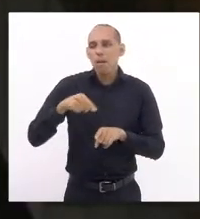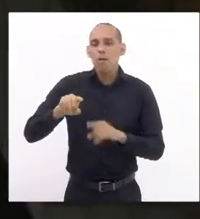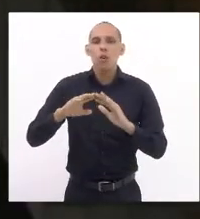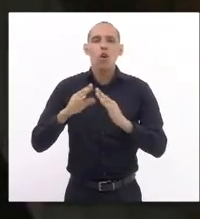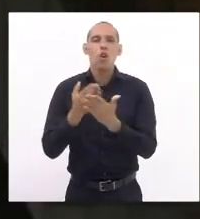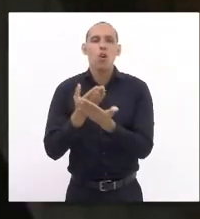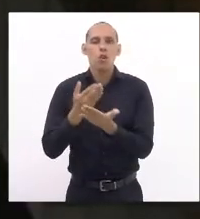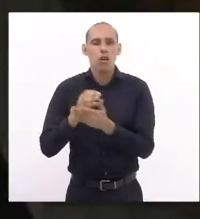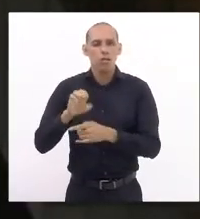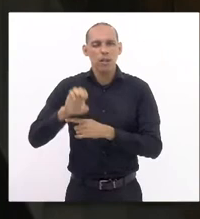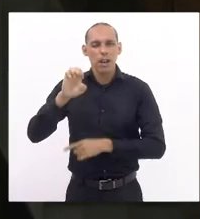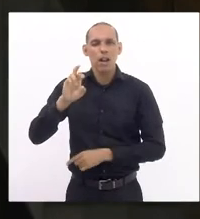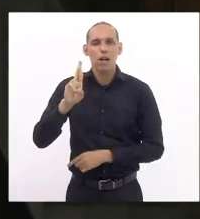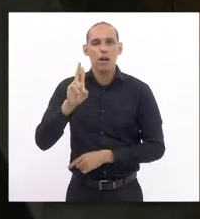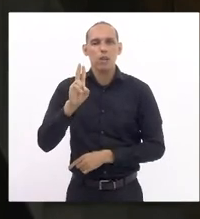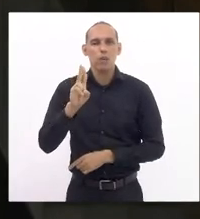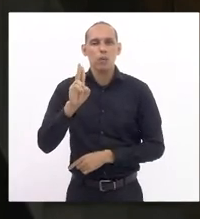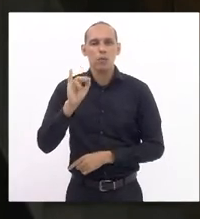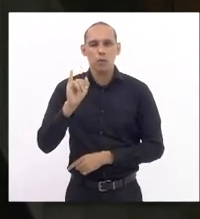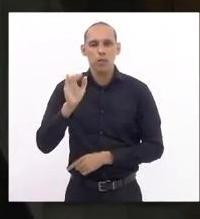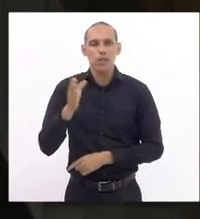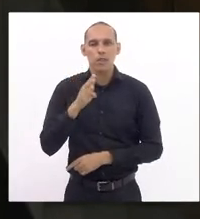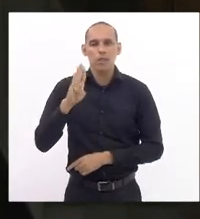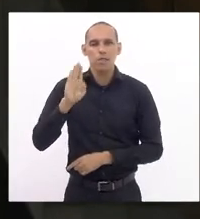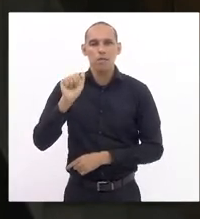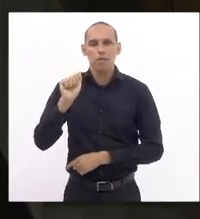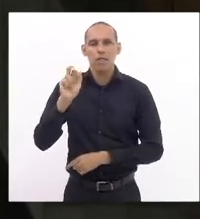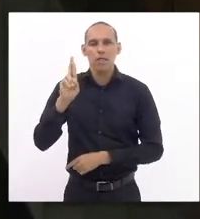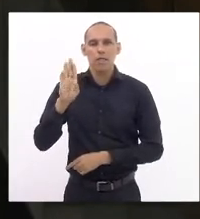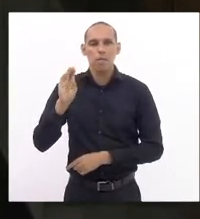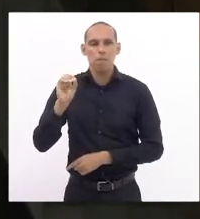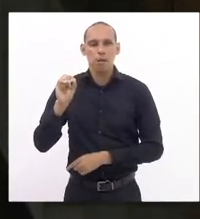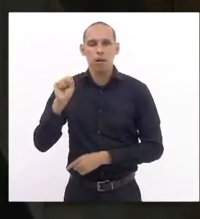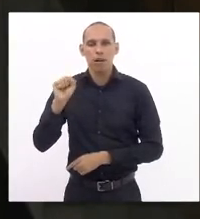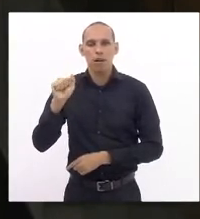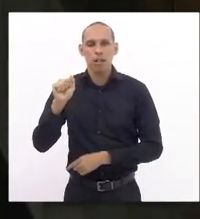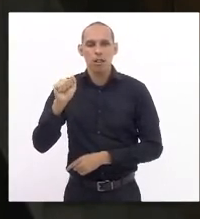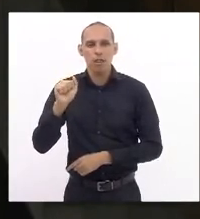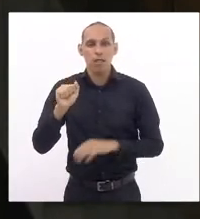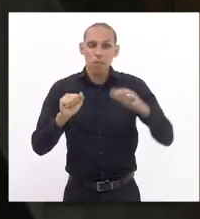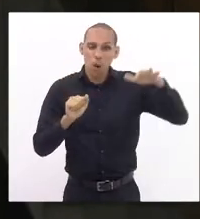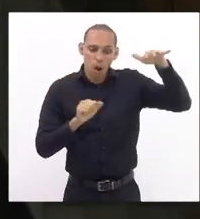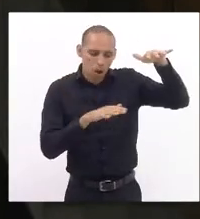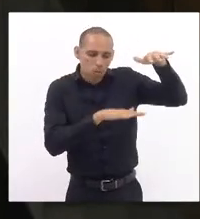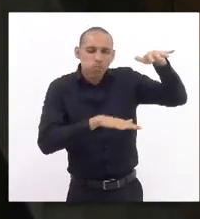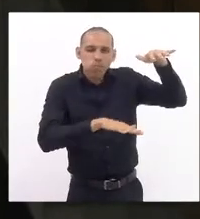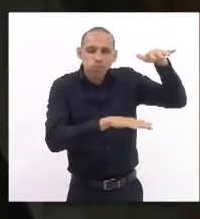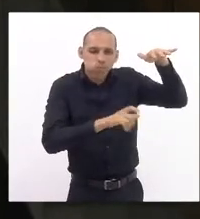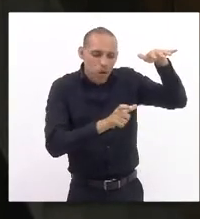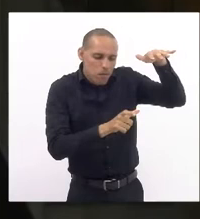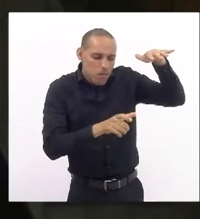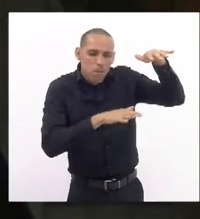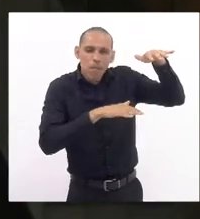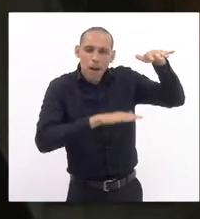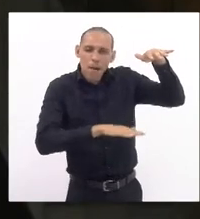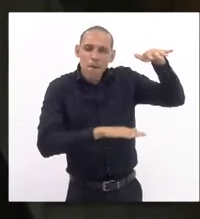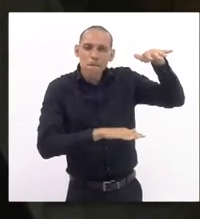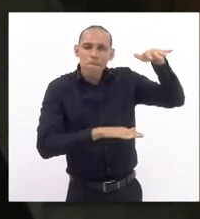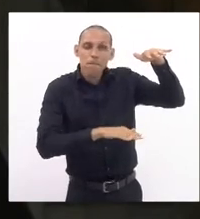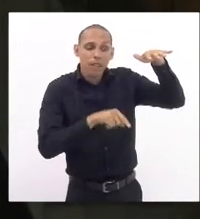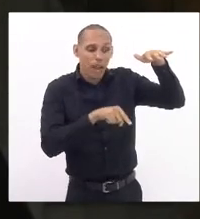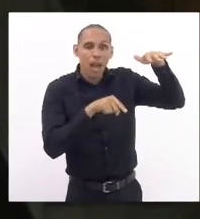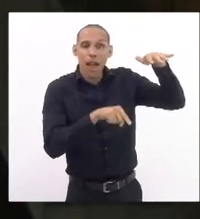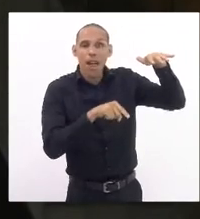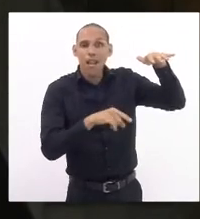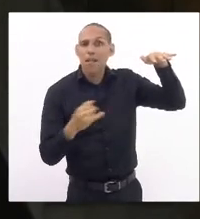Barbosa, ali na base do Morro da Oficina, que virou um ponto importante de apoio,